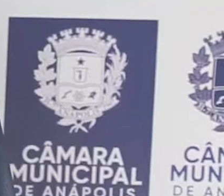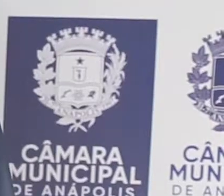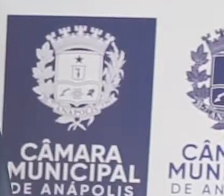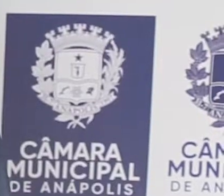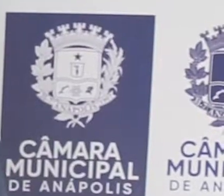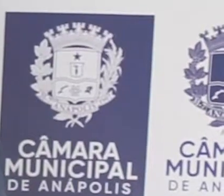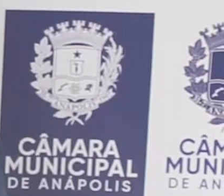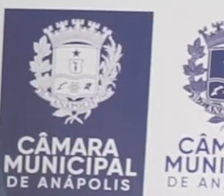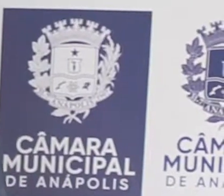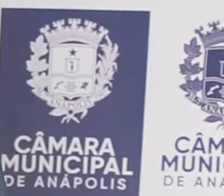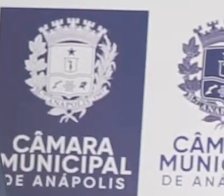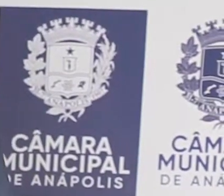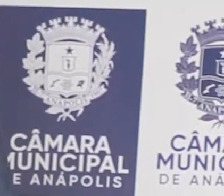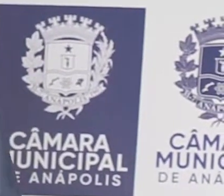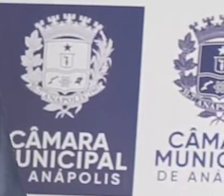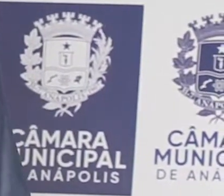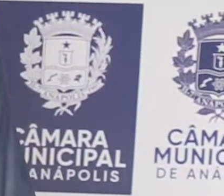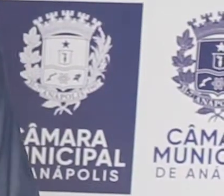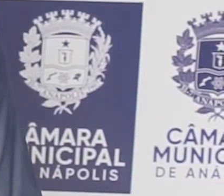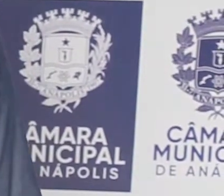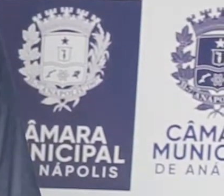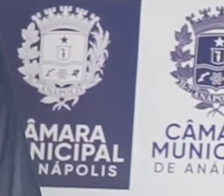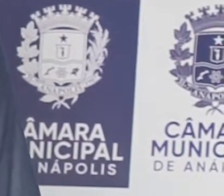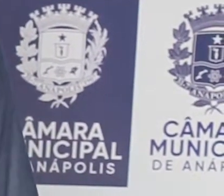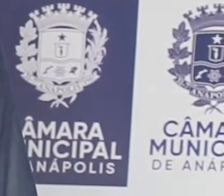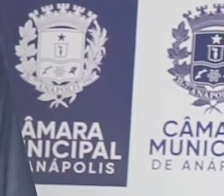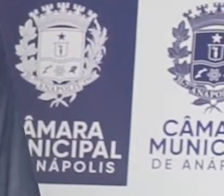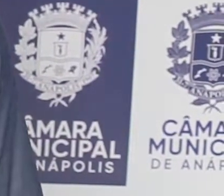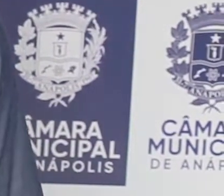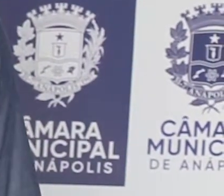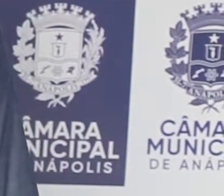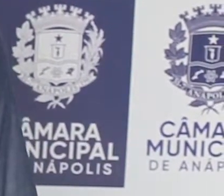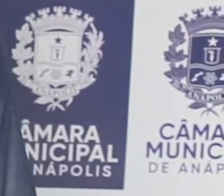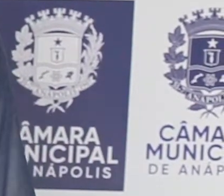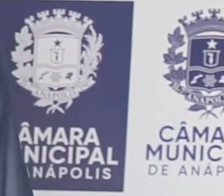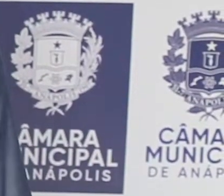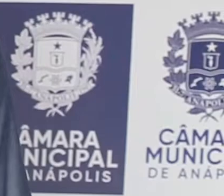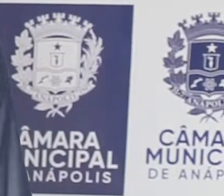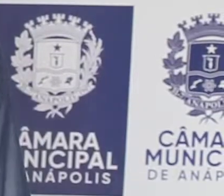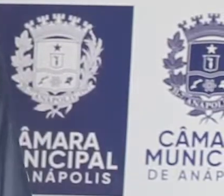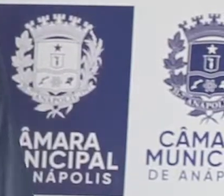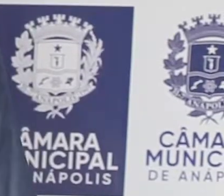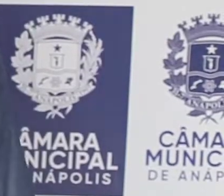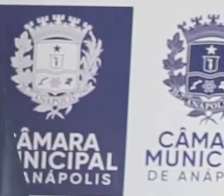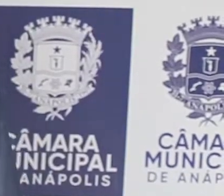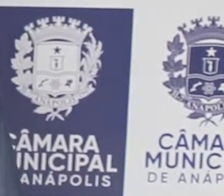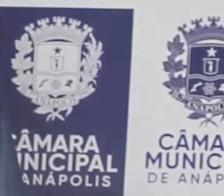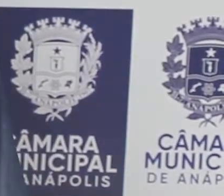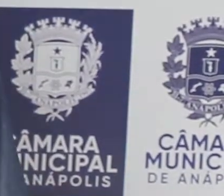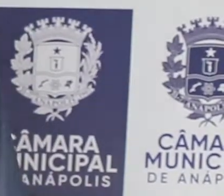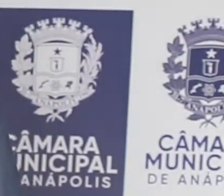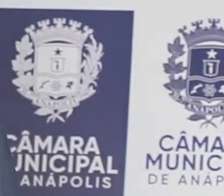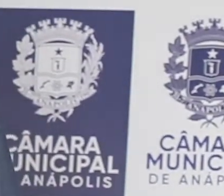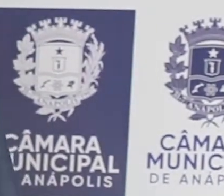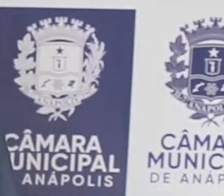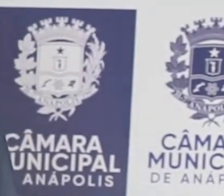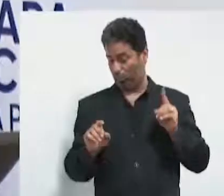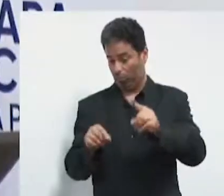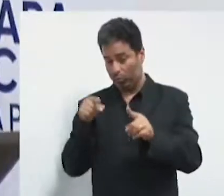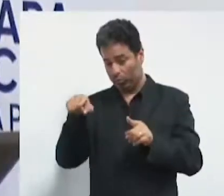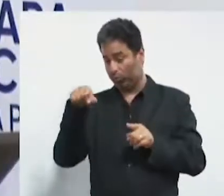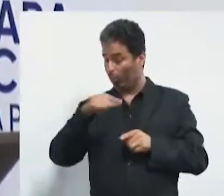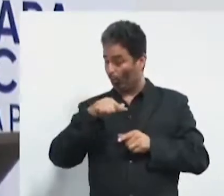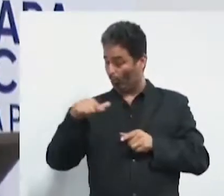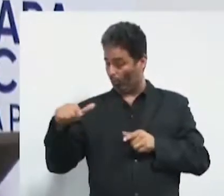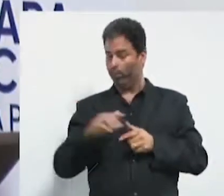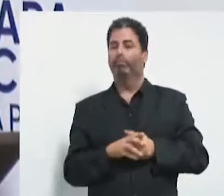o vereador domingos paulo aproveitou para reafirmar que a região do via parque é bem atendida pela administração municipal já